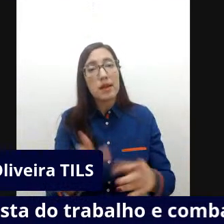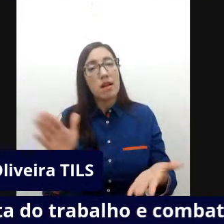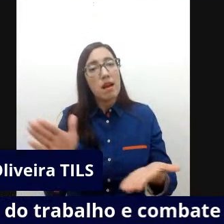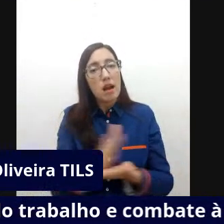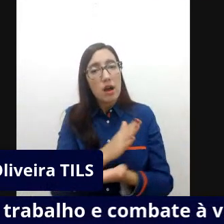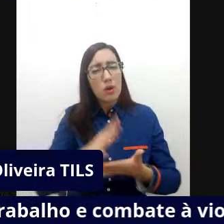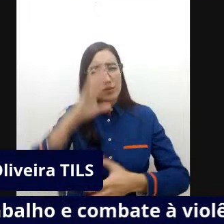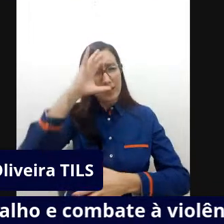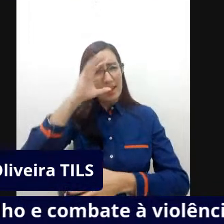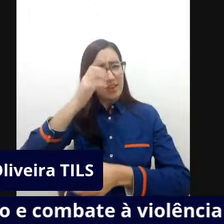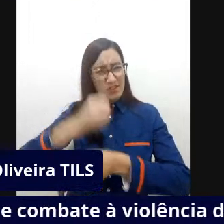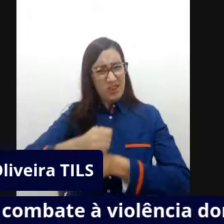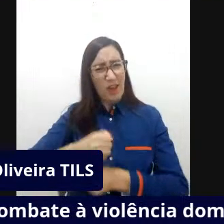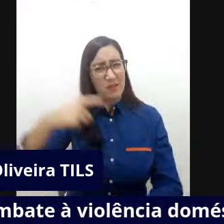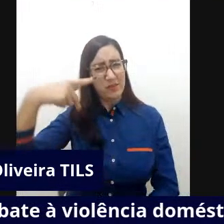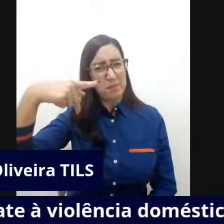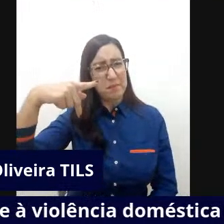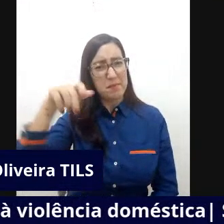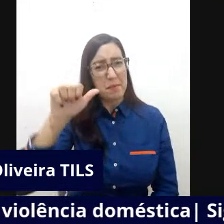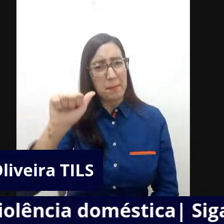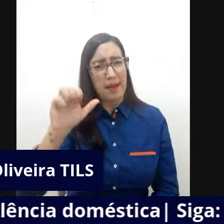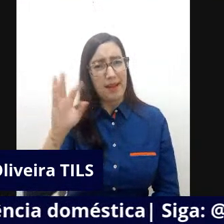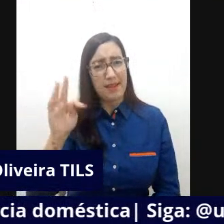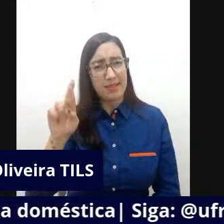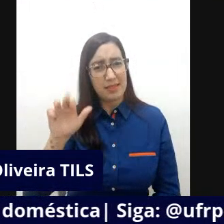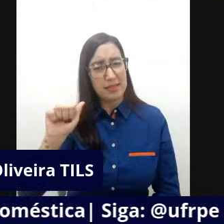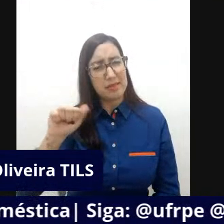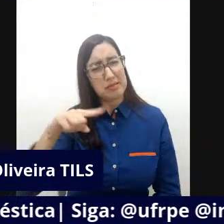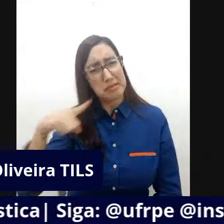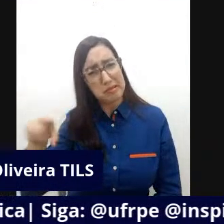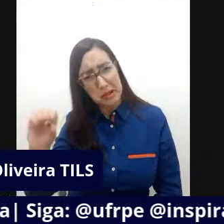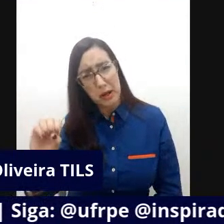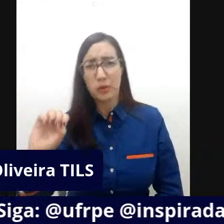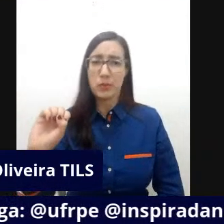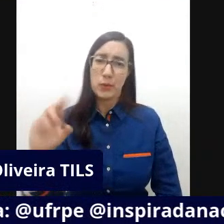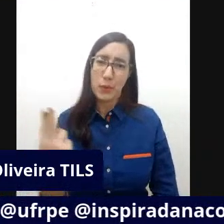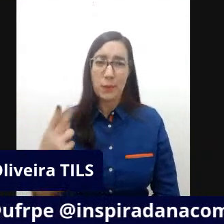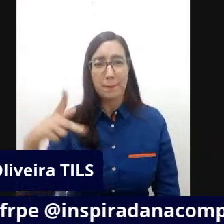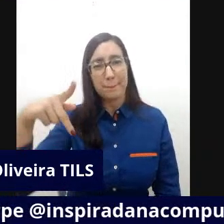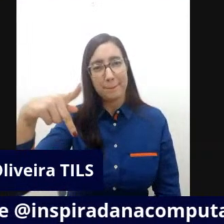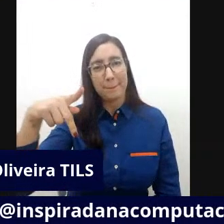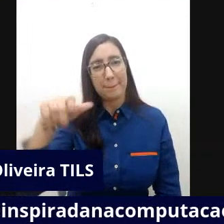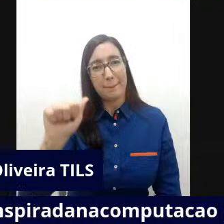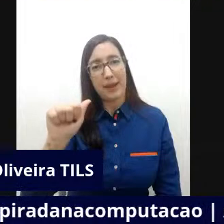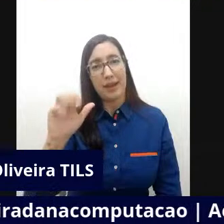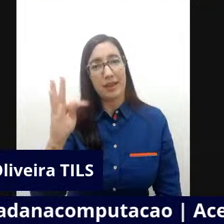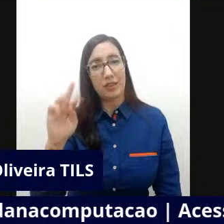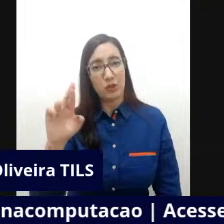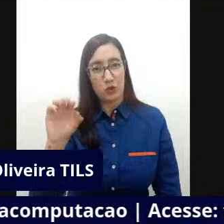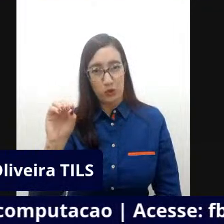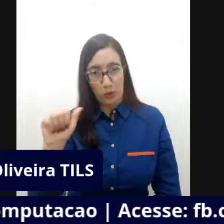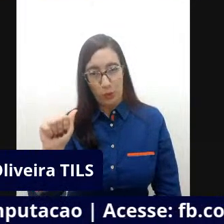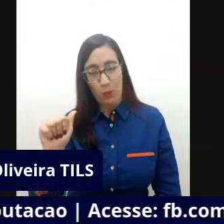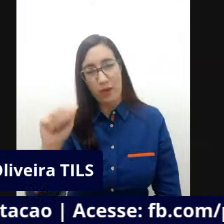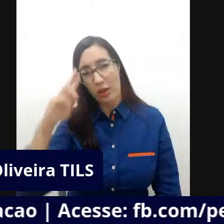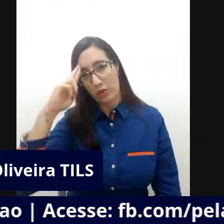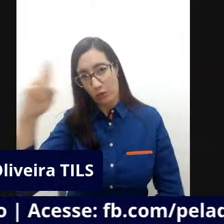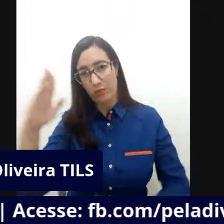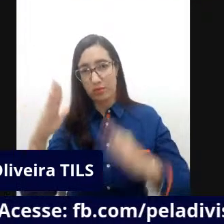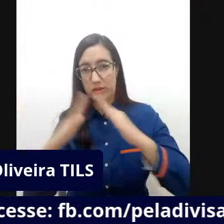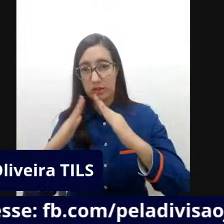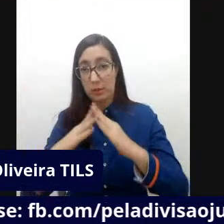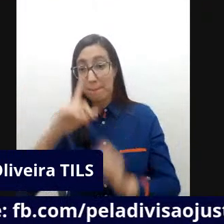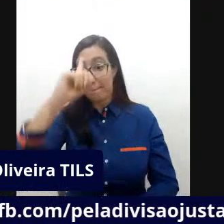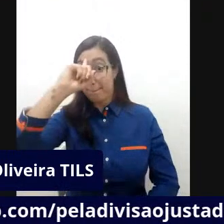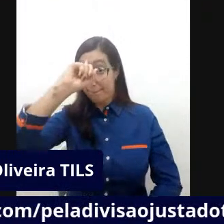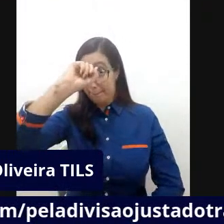da Mirtes é um exemplo claro disso, né? Ela estava muito tempo já sem ir em casa, o menino sentindo saudade, ela foi pegar o